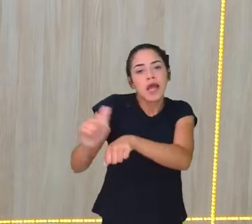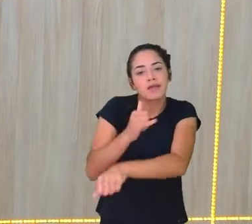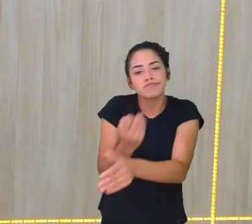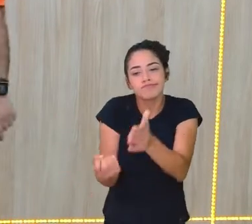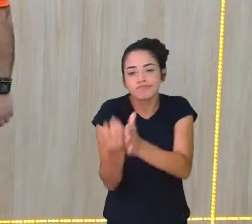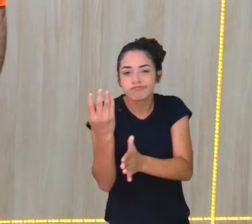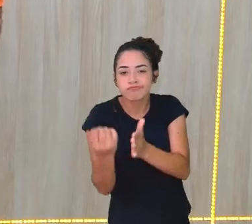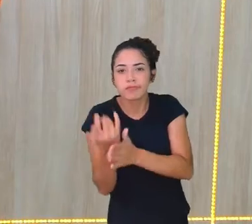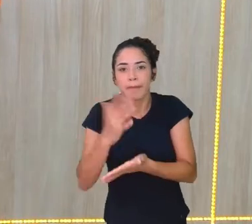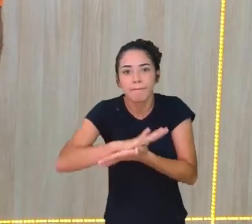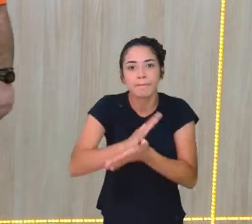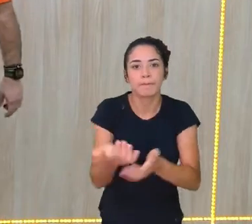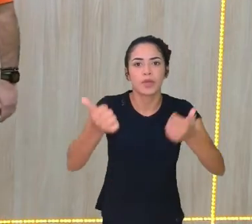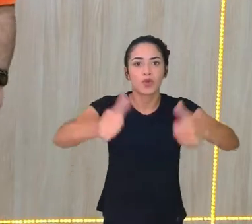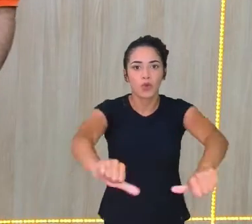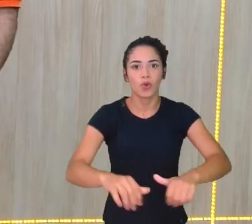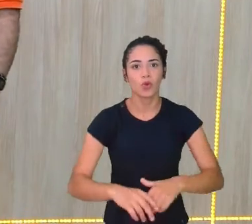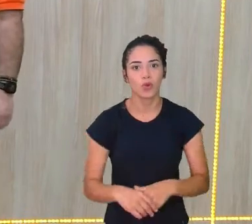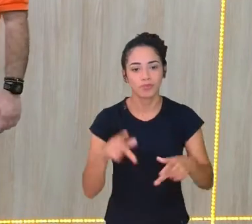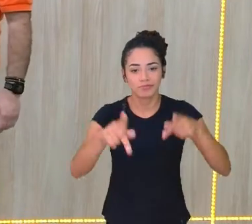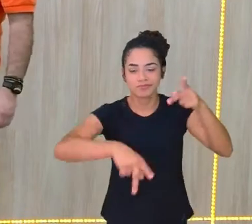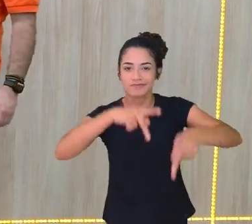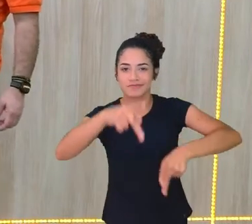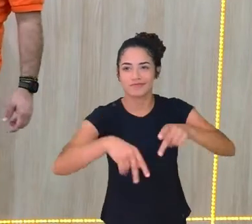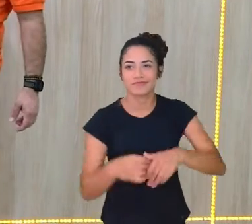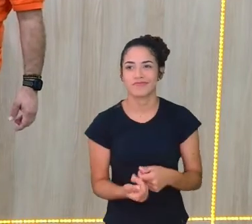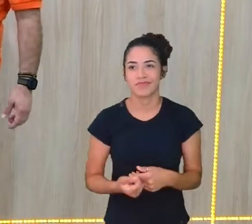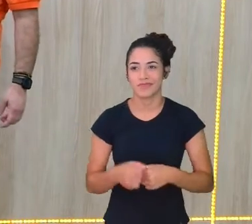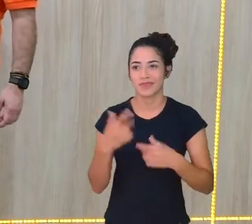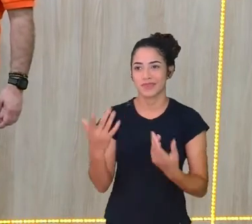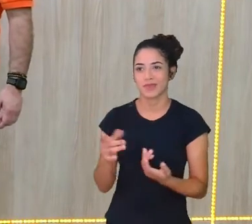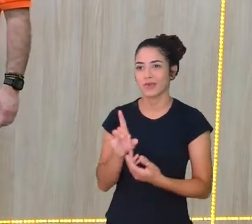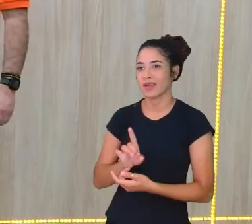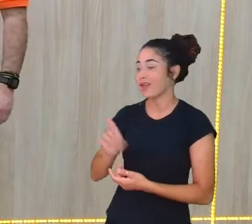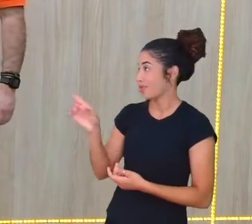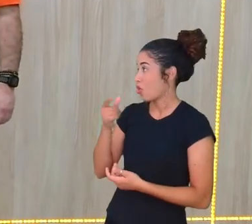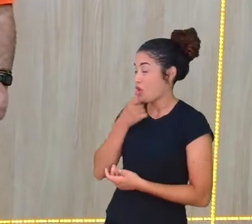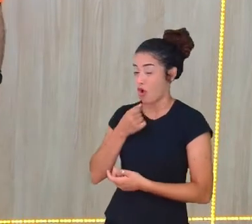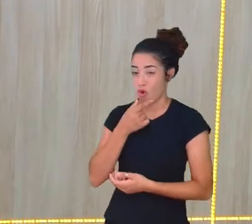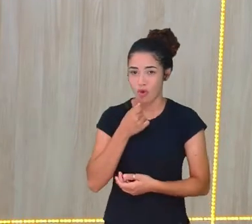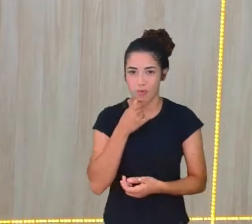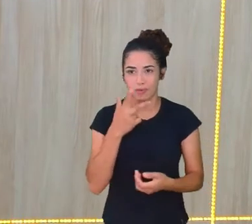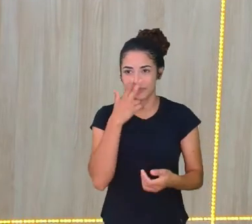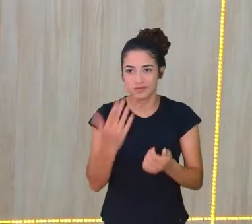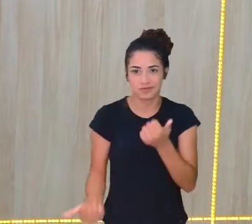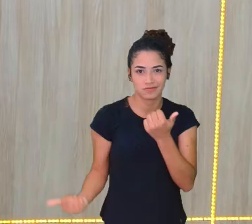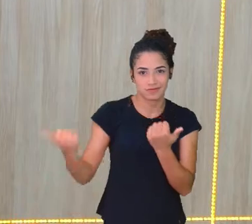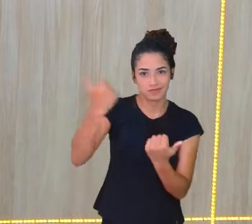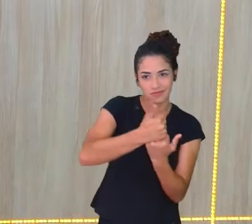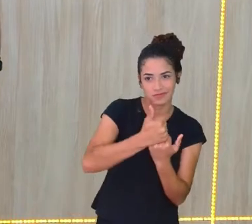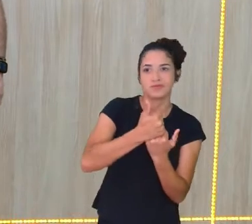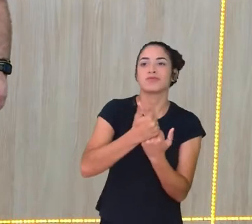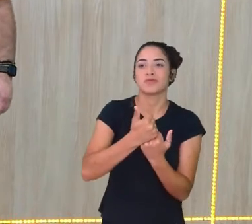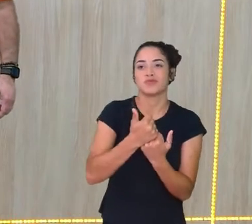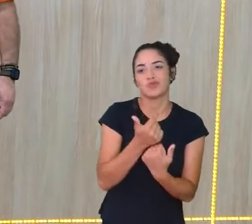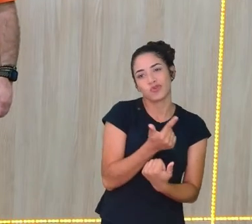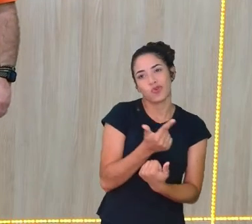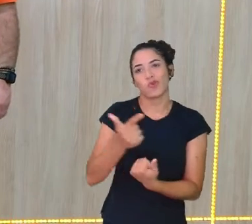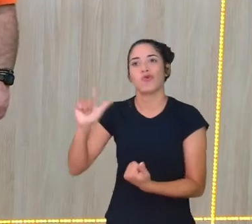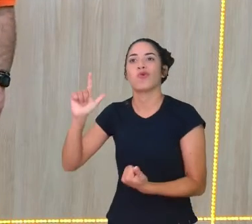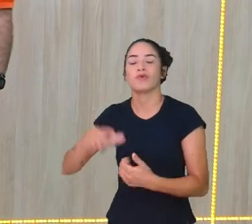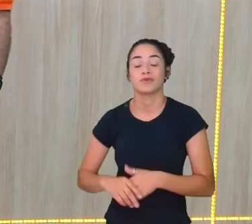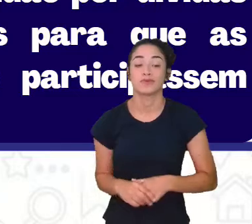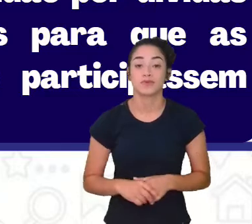essa população. Então, Drácon ele foi substituído por pressão dos demiurgos, por Solon, né, o segundo legislador